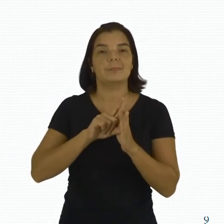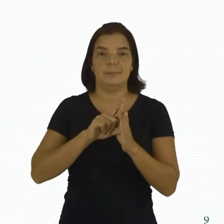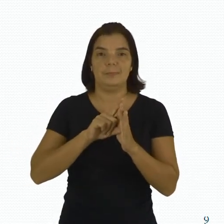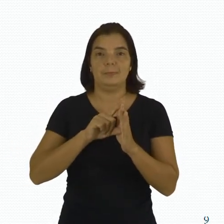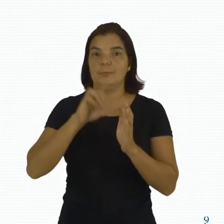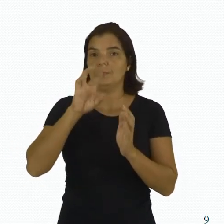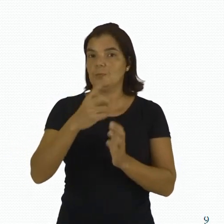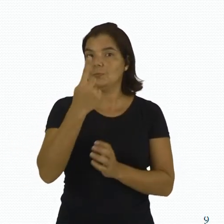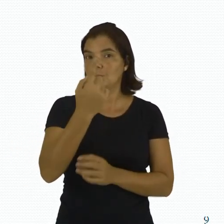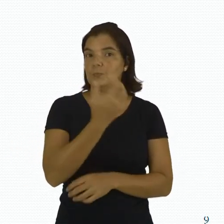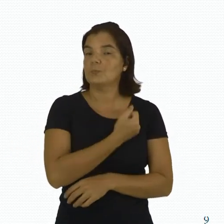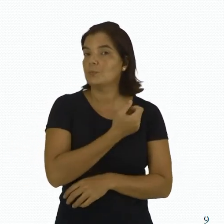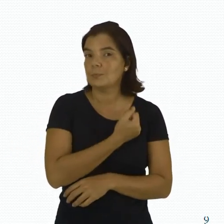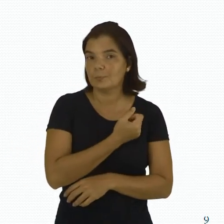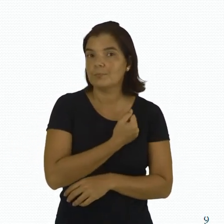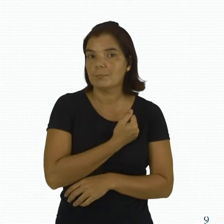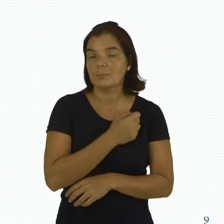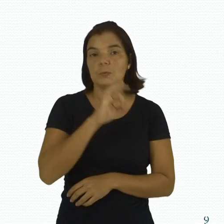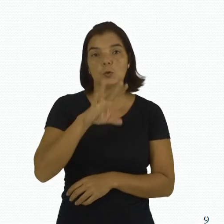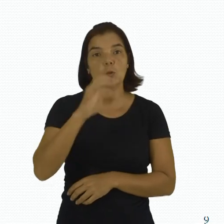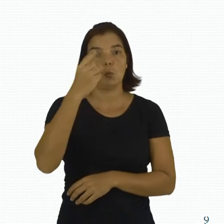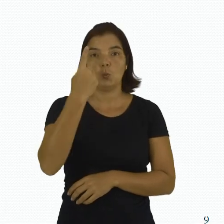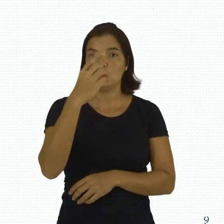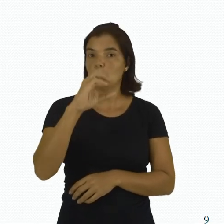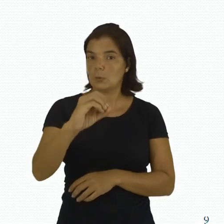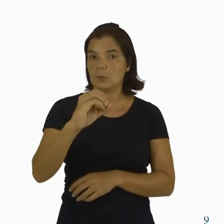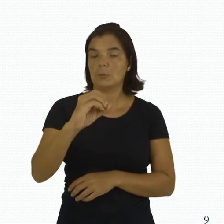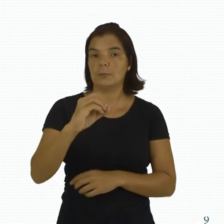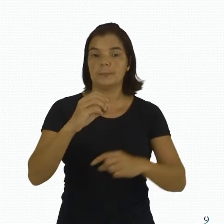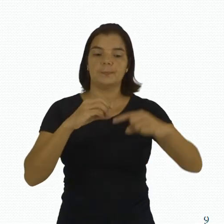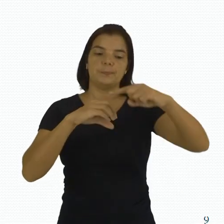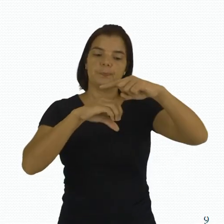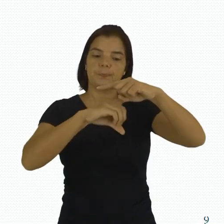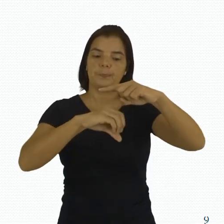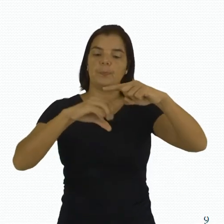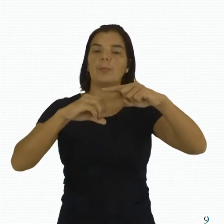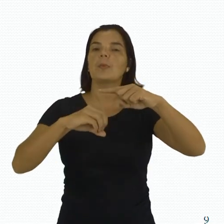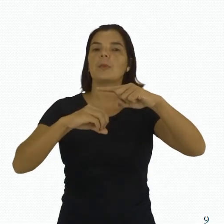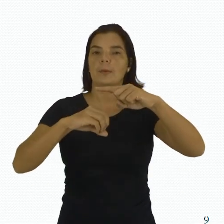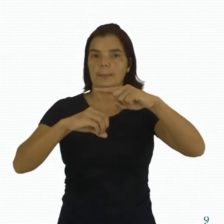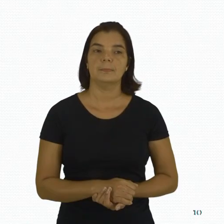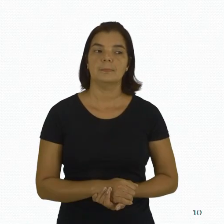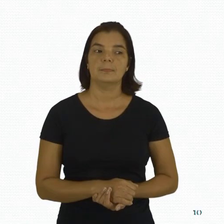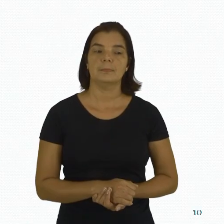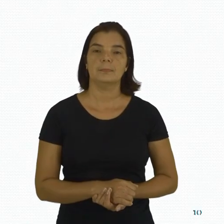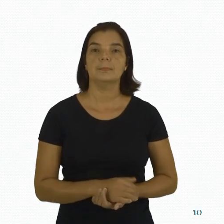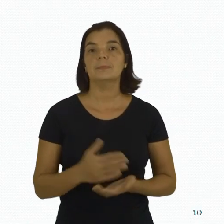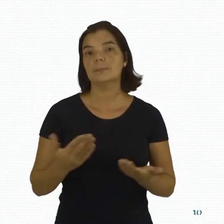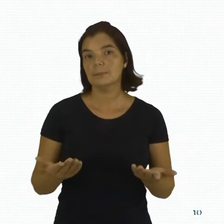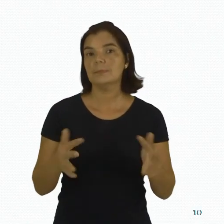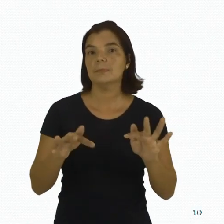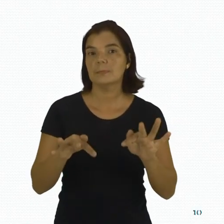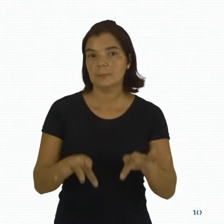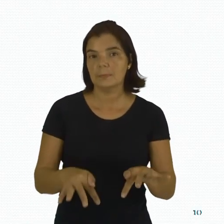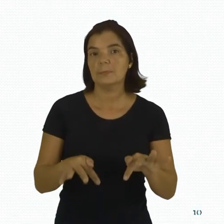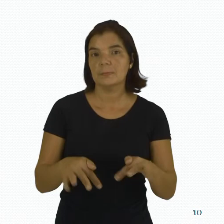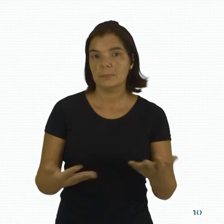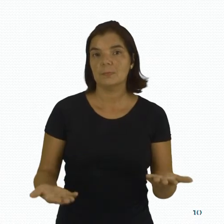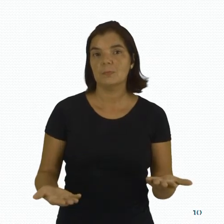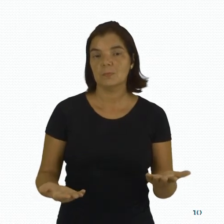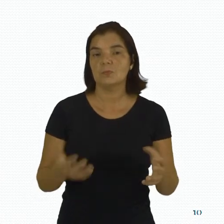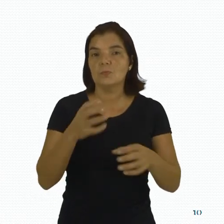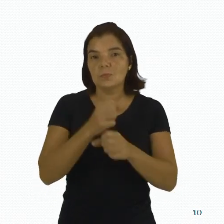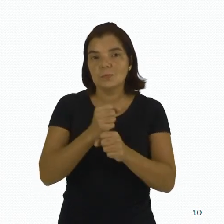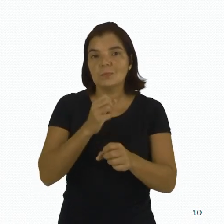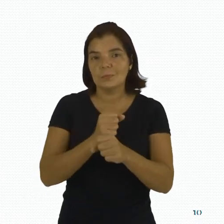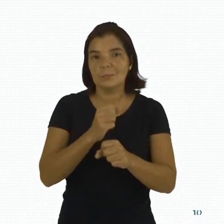formado somente por um algarismo, então coloca só um zero. Então embaixo fica o número 90. Então, para finalizar, né, o